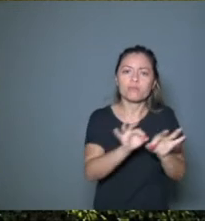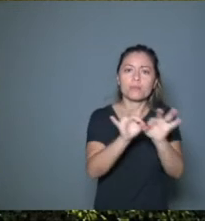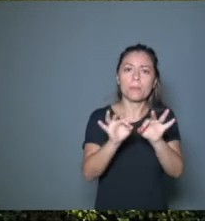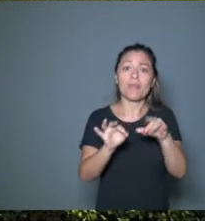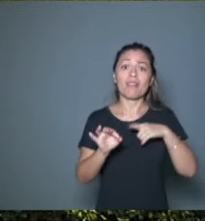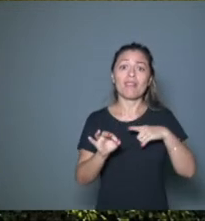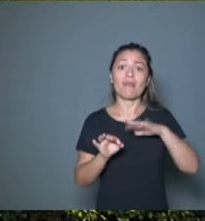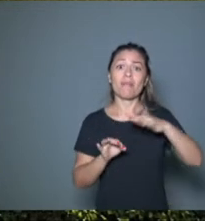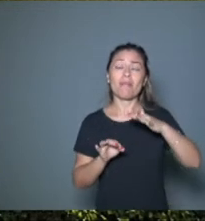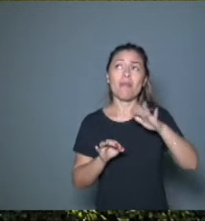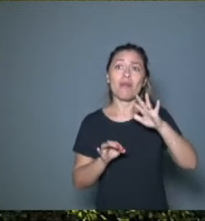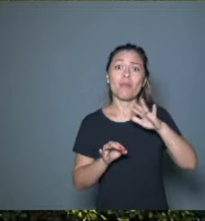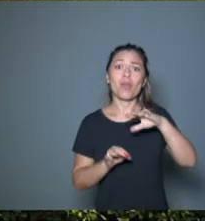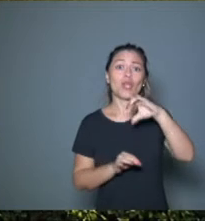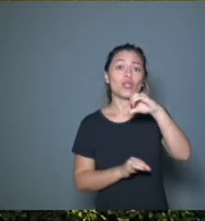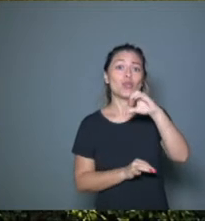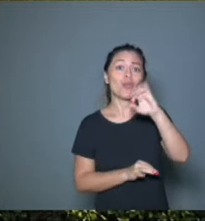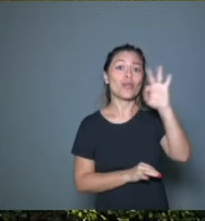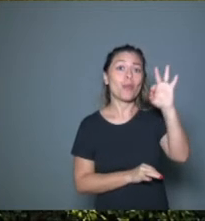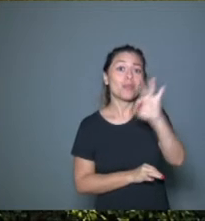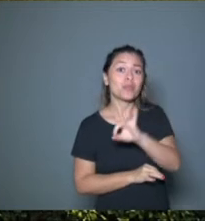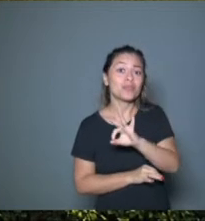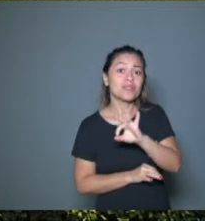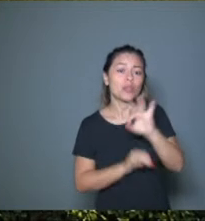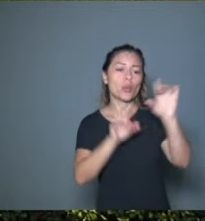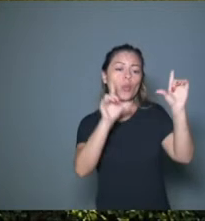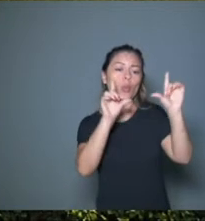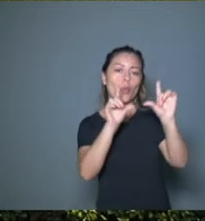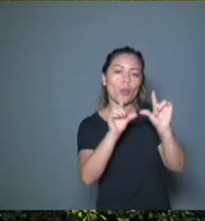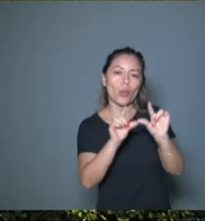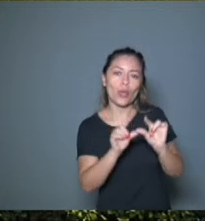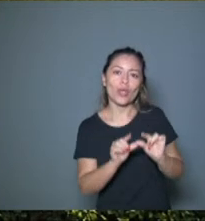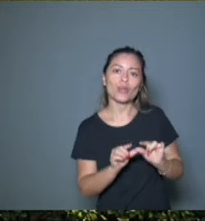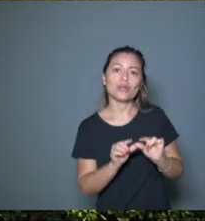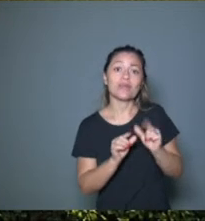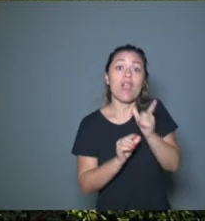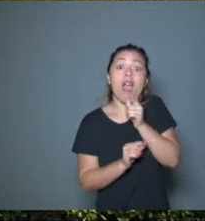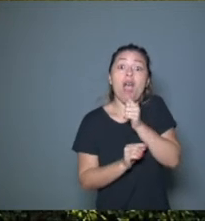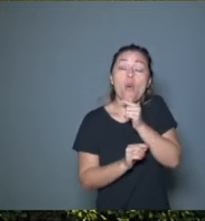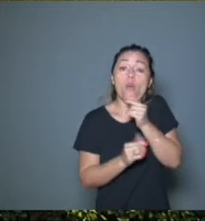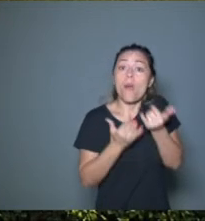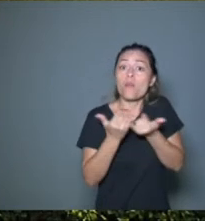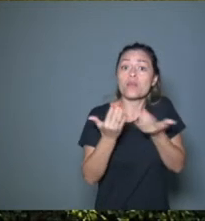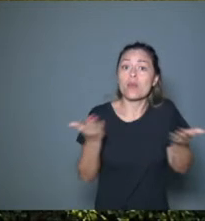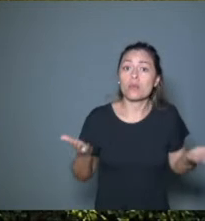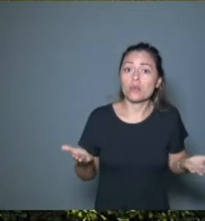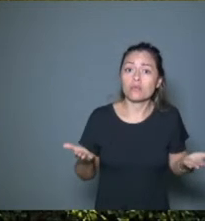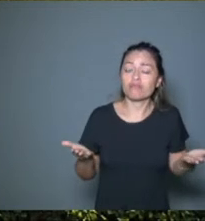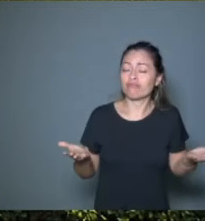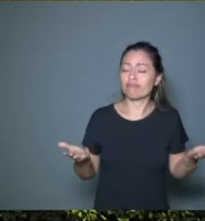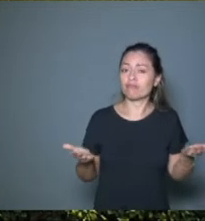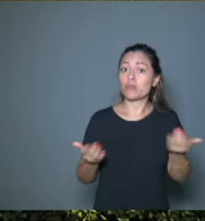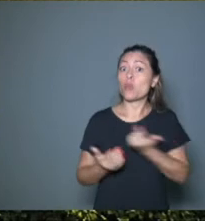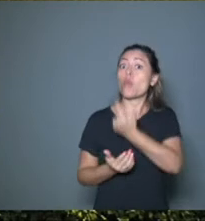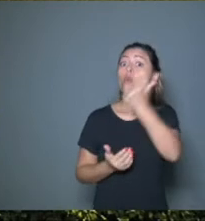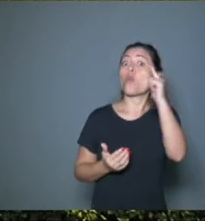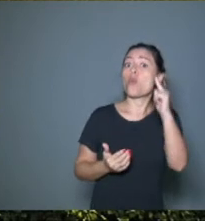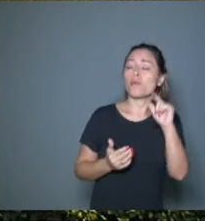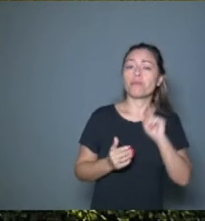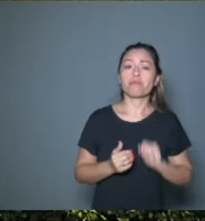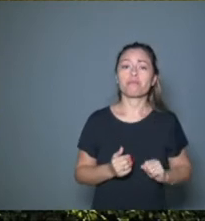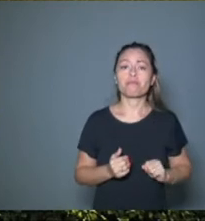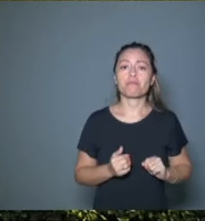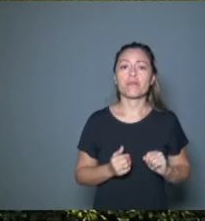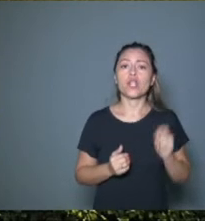até 90% desses insumos, né, inclusive redução de água que a gente vê para frente. Um outro exemplo é a